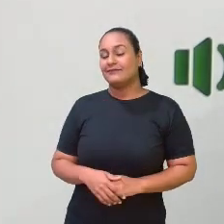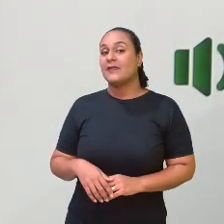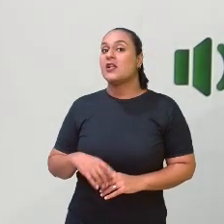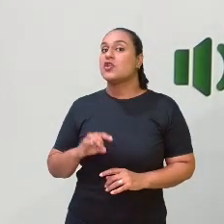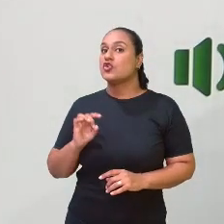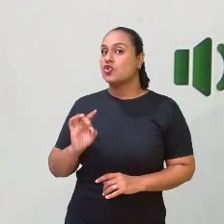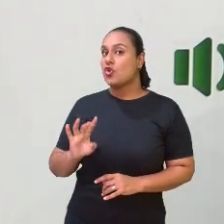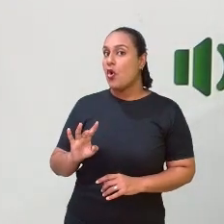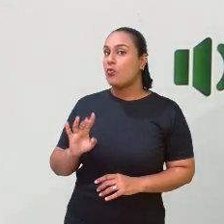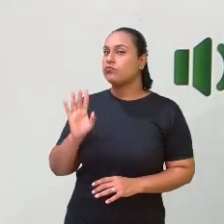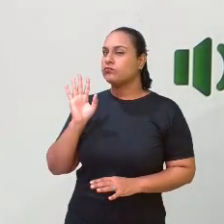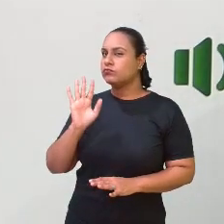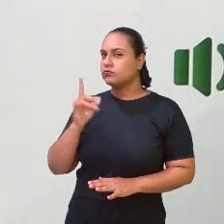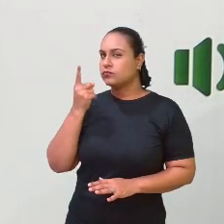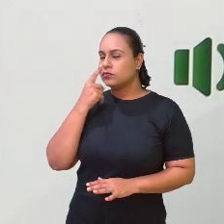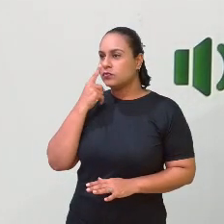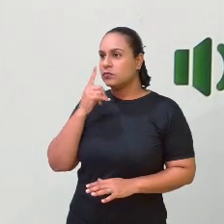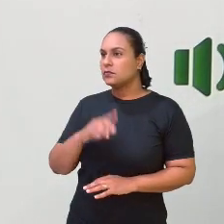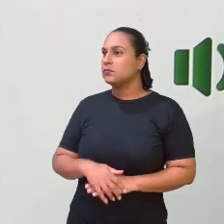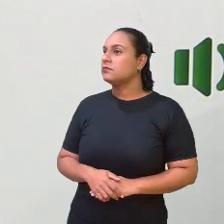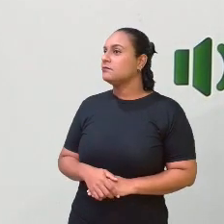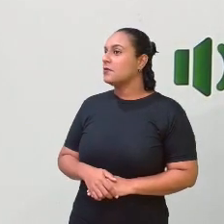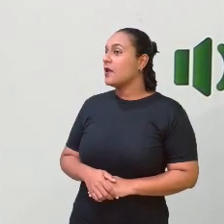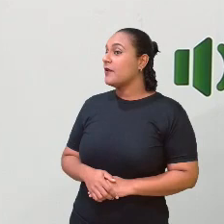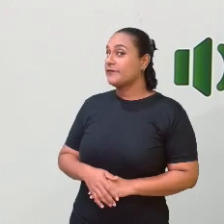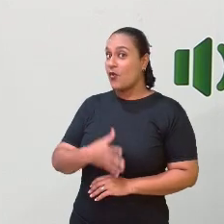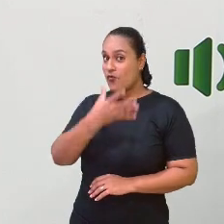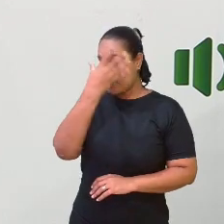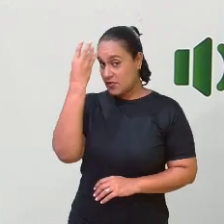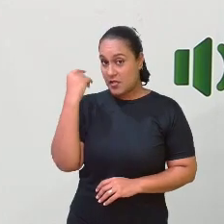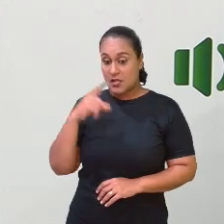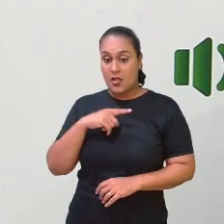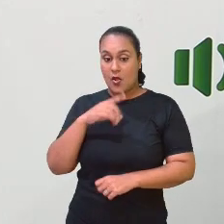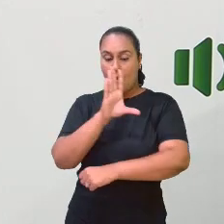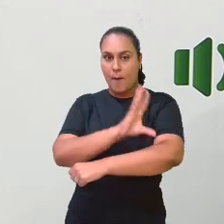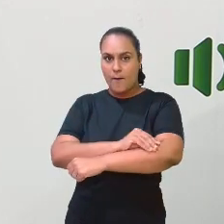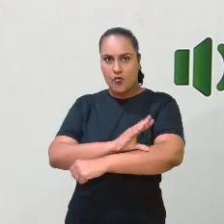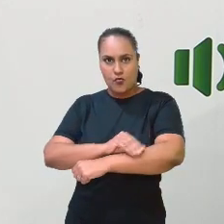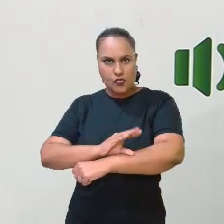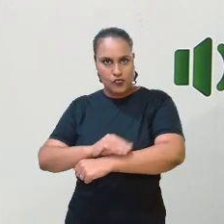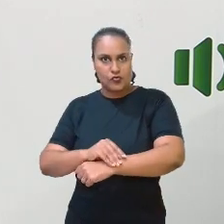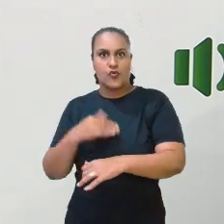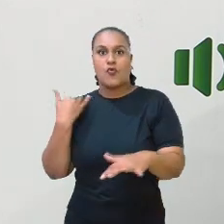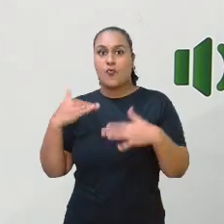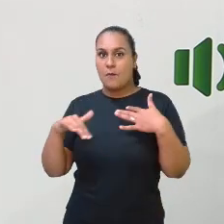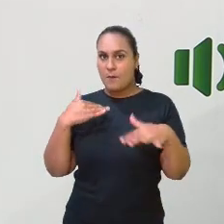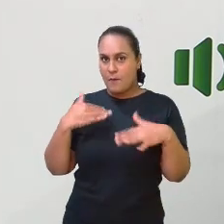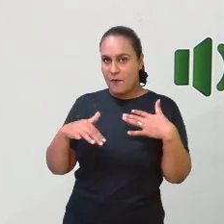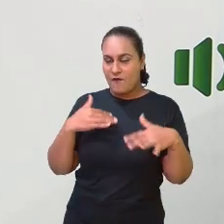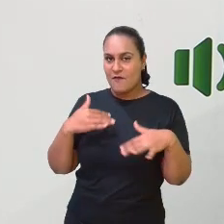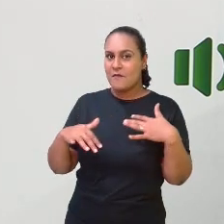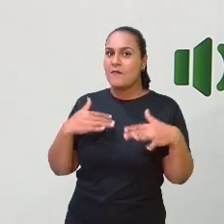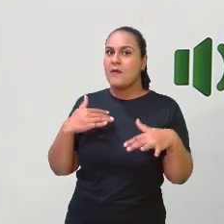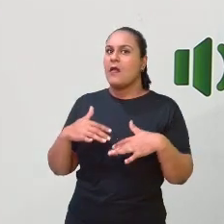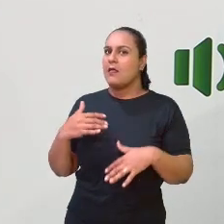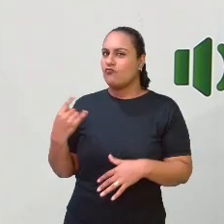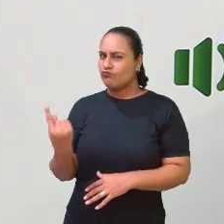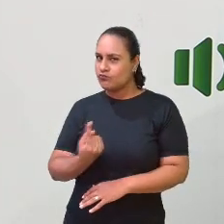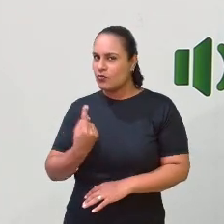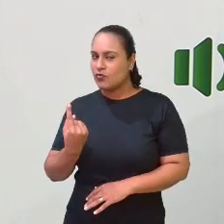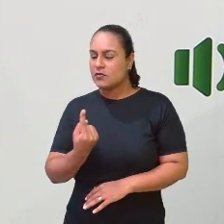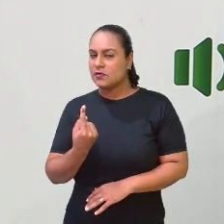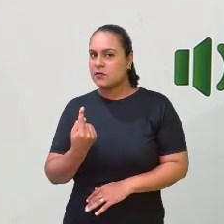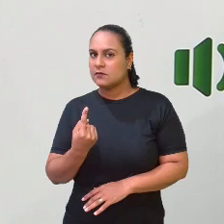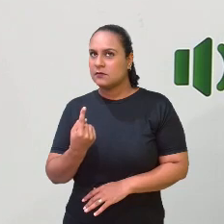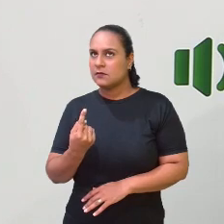que tem um detalhe. Não esqueça que existem também músculos que possuem movimentos involuntários.